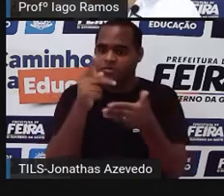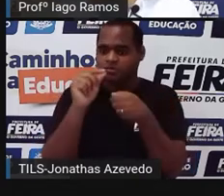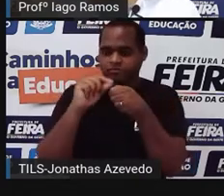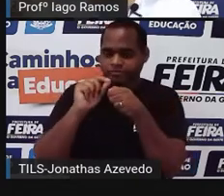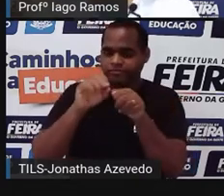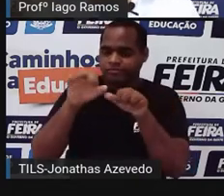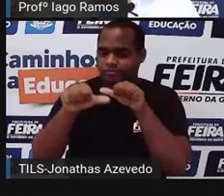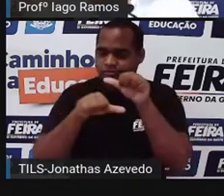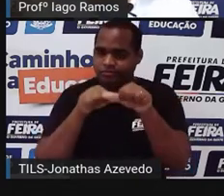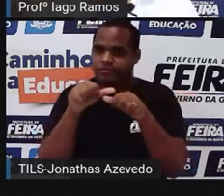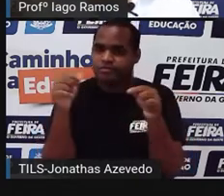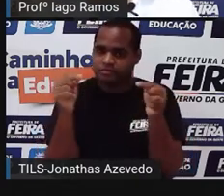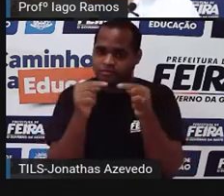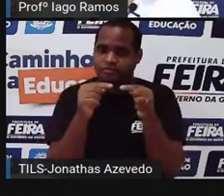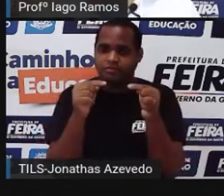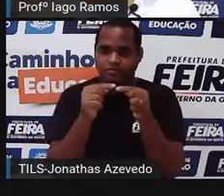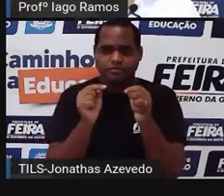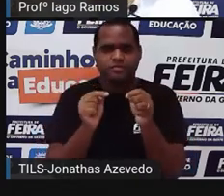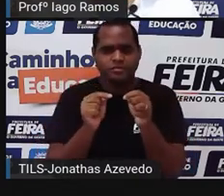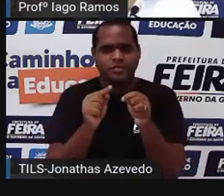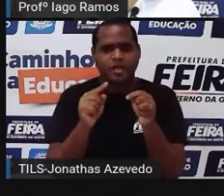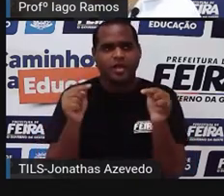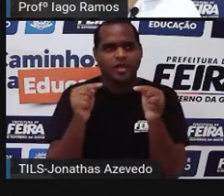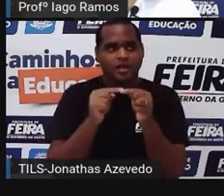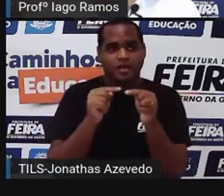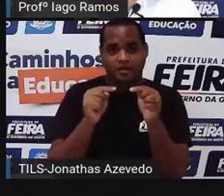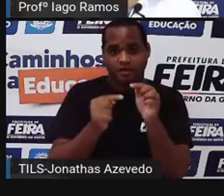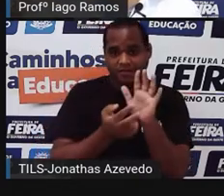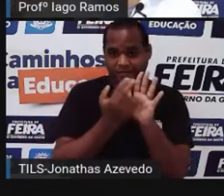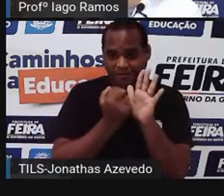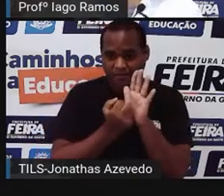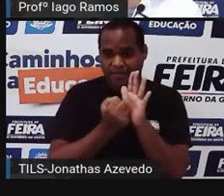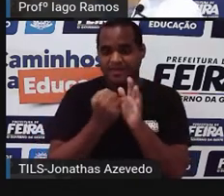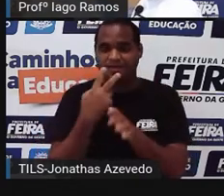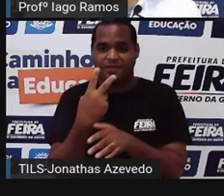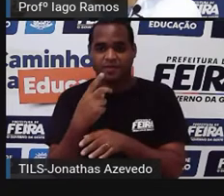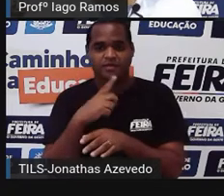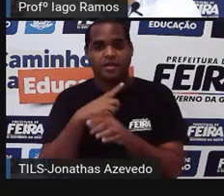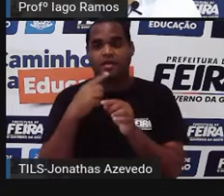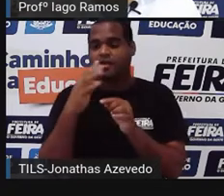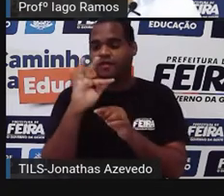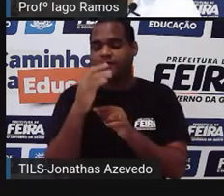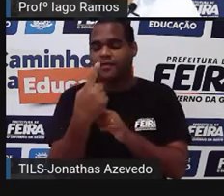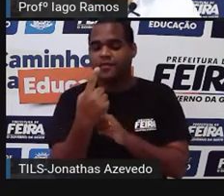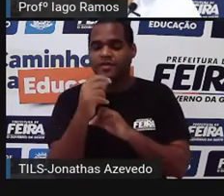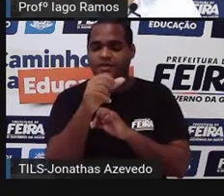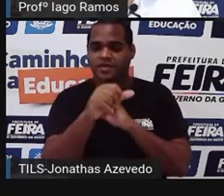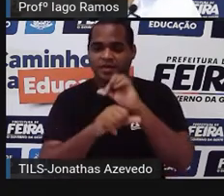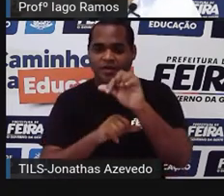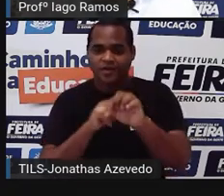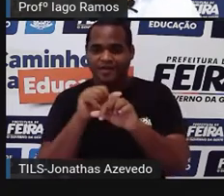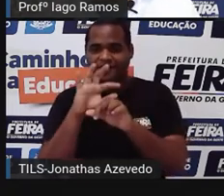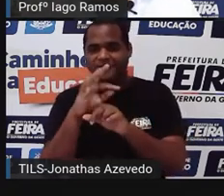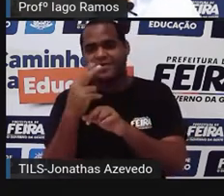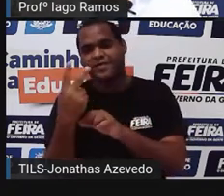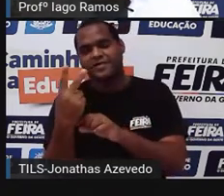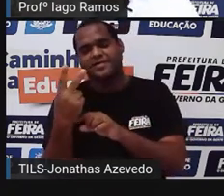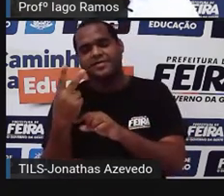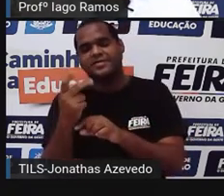de transformação acontecendo a figura 2 é a figura 1 transformada